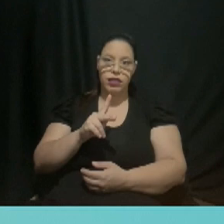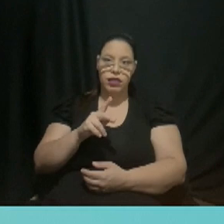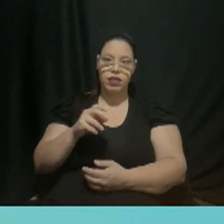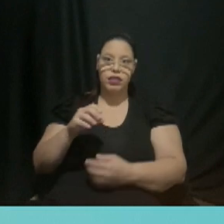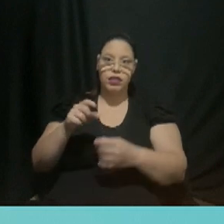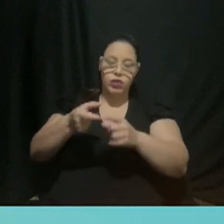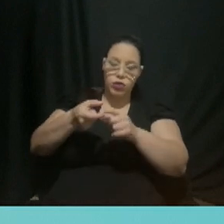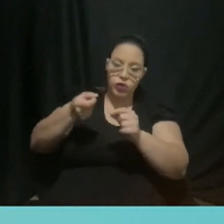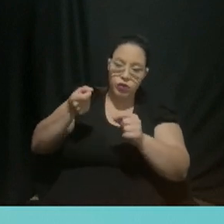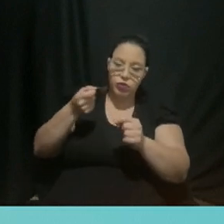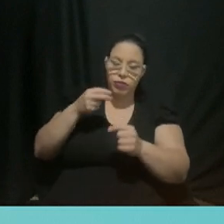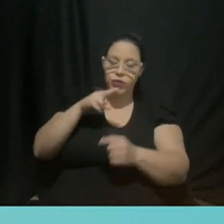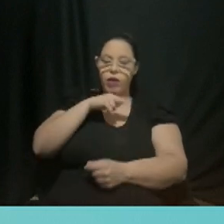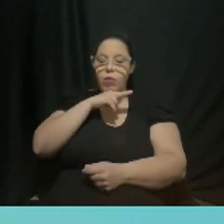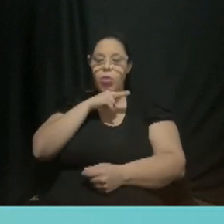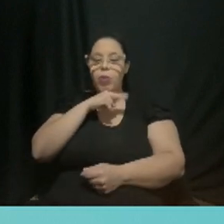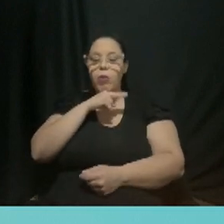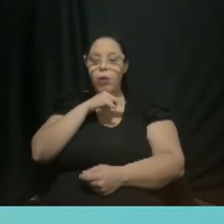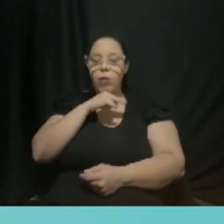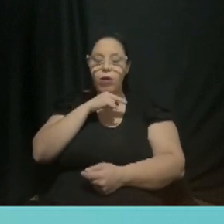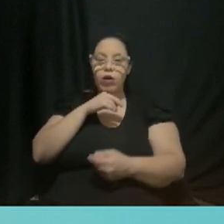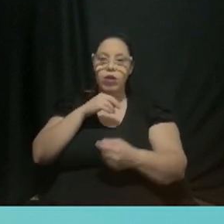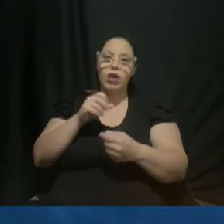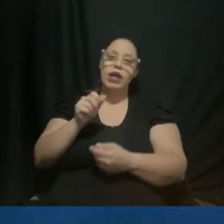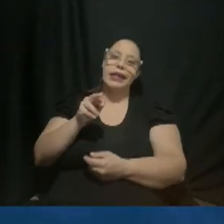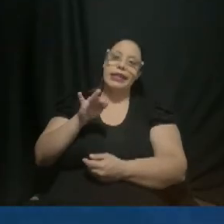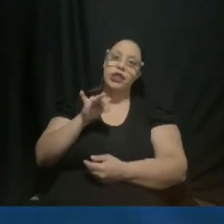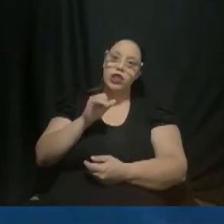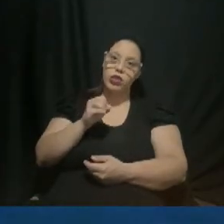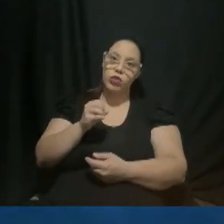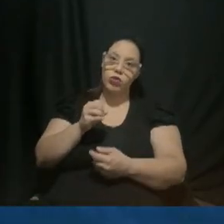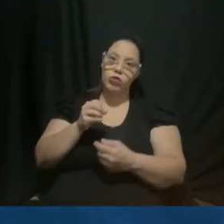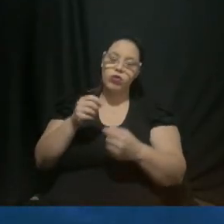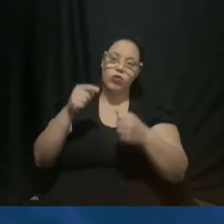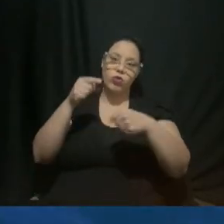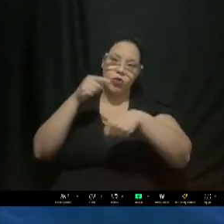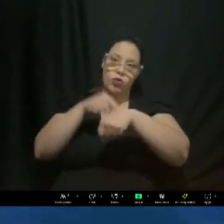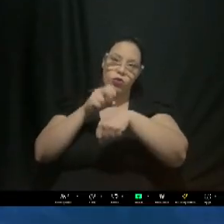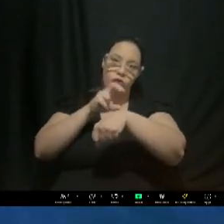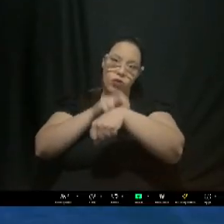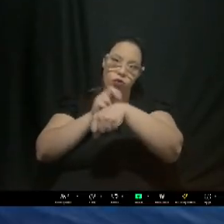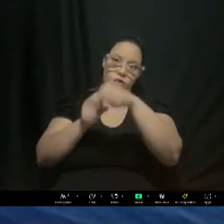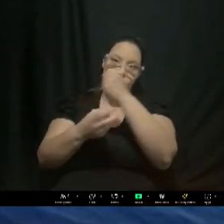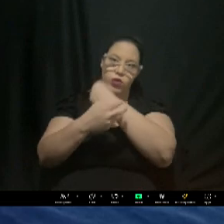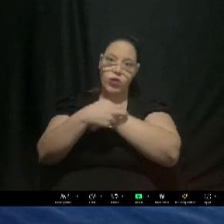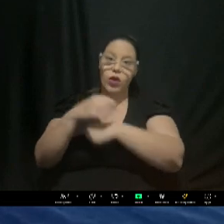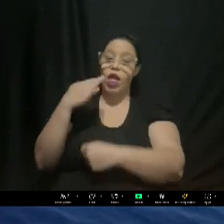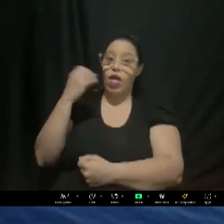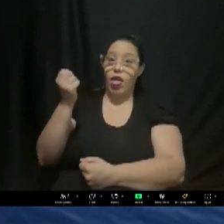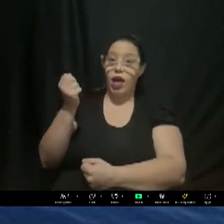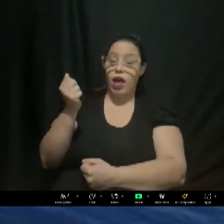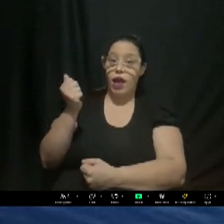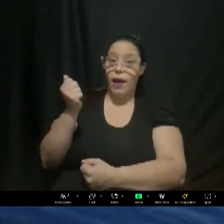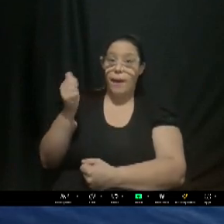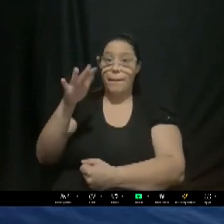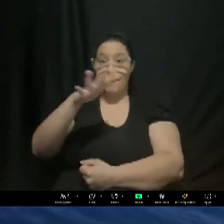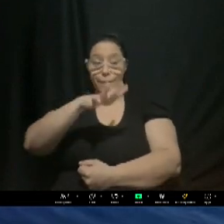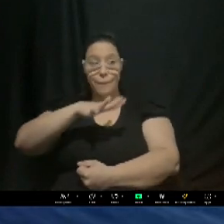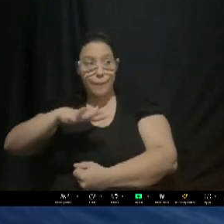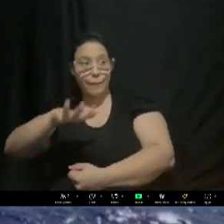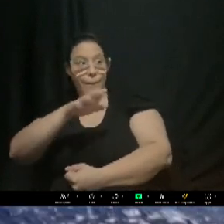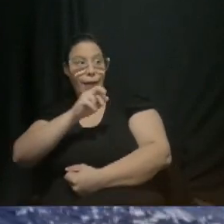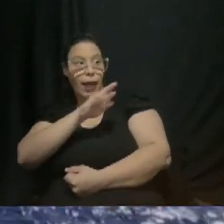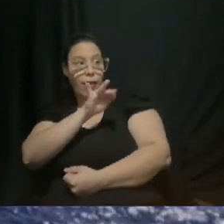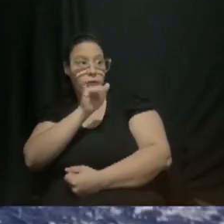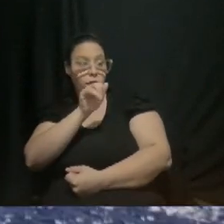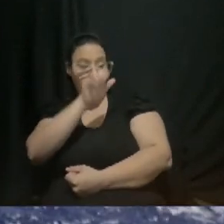possa ser produzido o antídoto contra suas picadas. Chamada de Amazônia Azul, a área marítima sob jurisdição brasileira